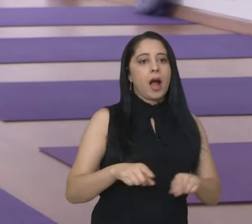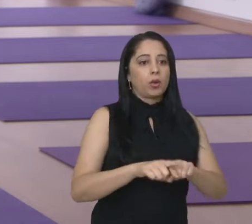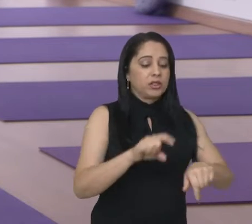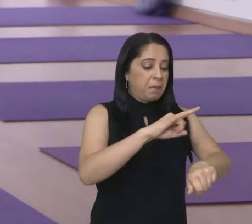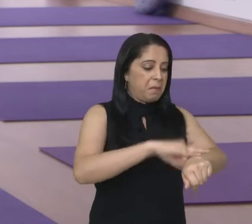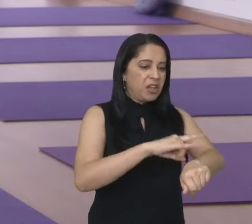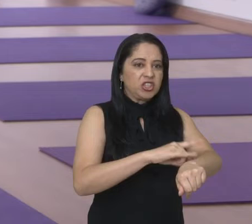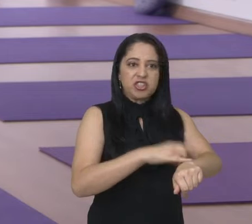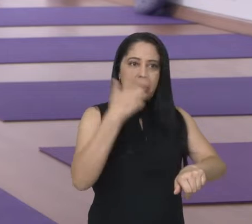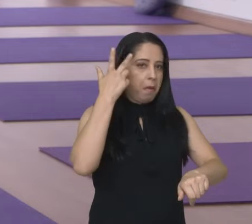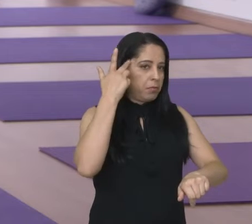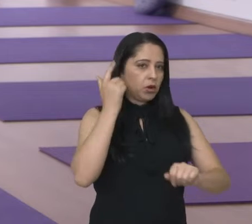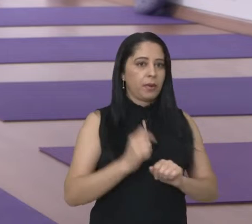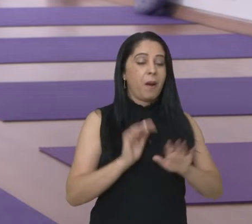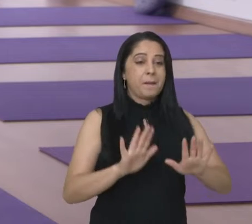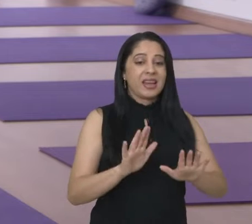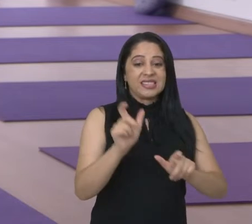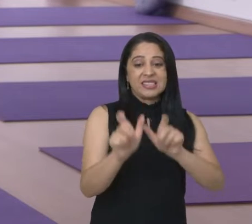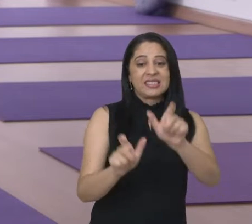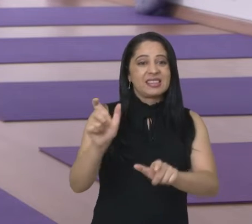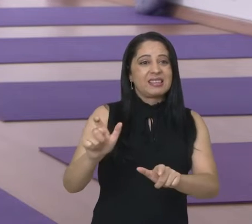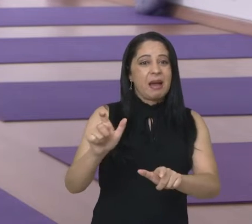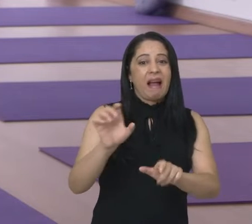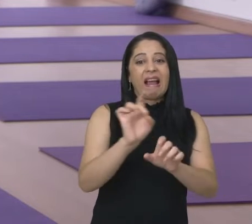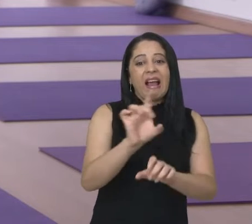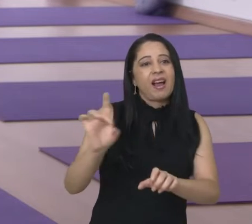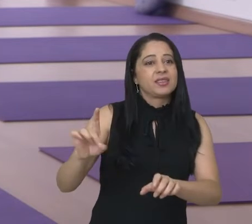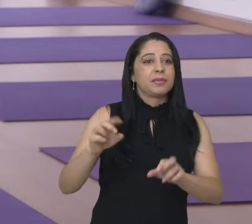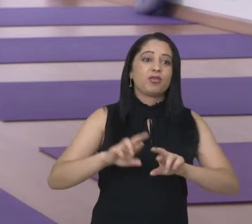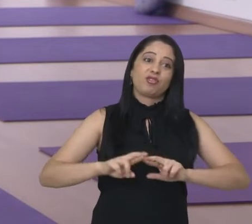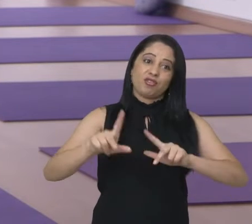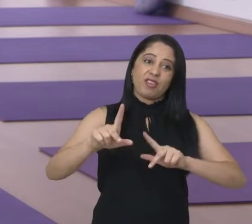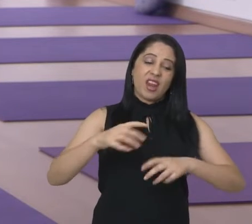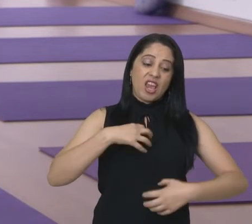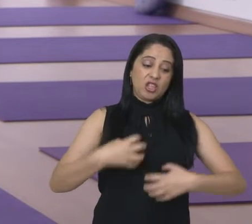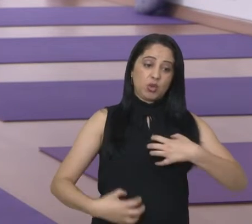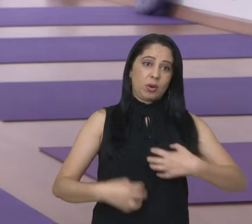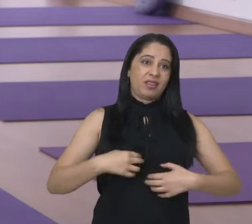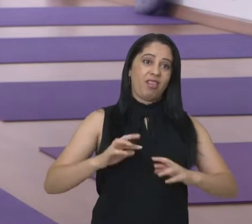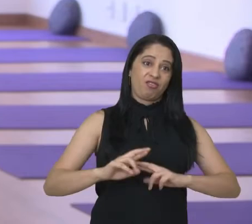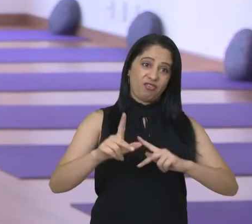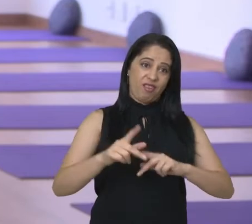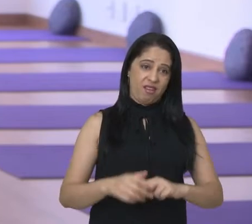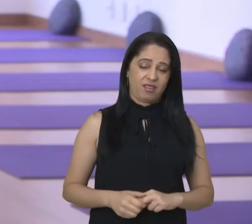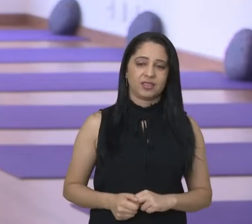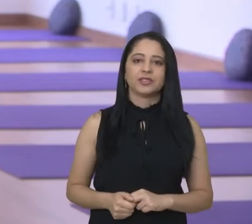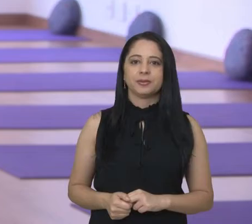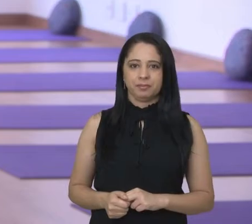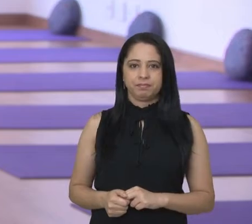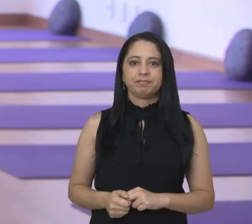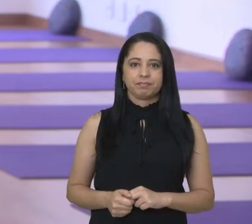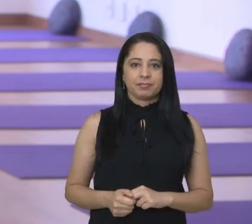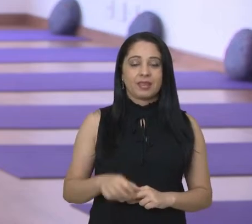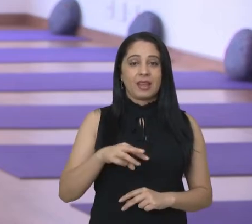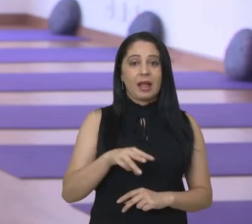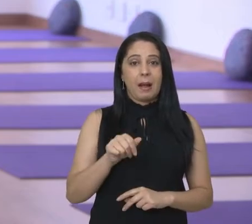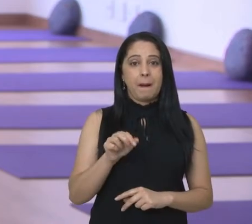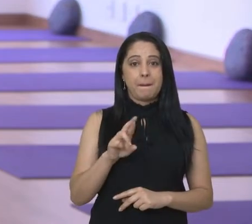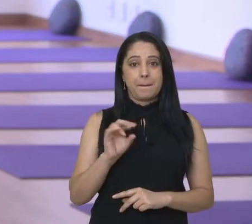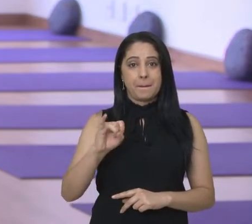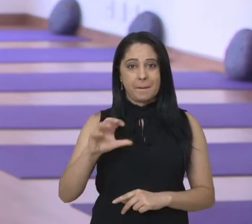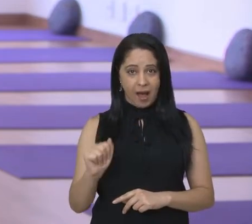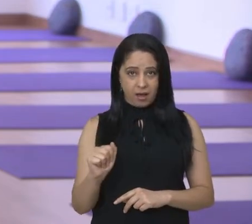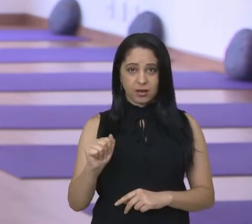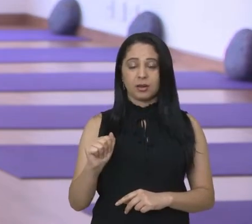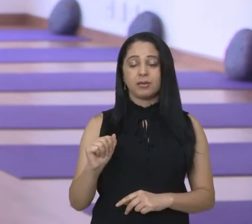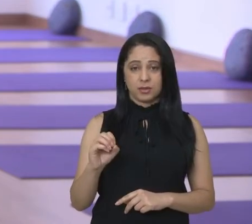então, mas enfim, cada organismo é uma história diferente. Mário faz parte de uma